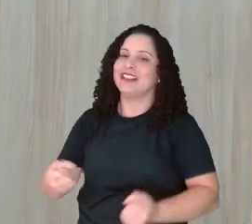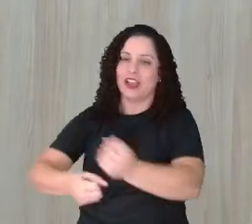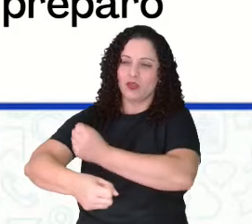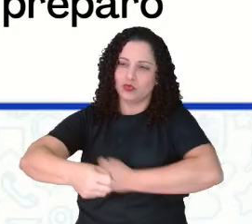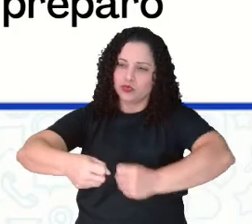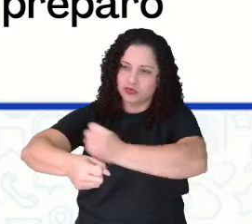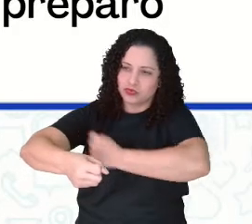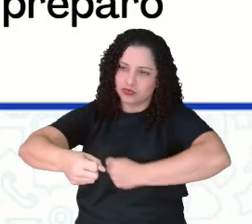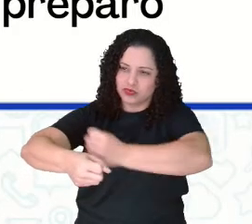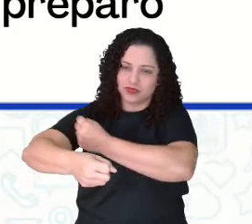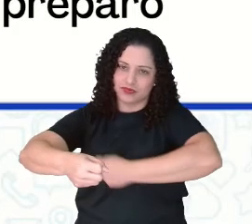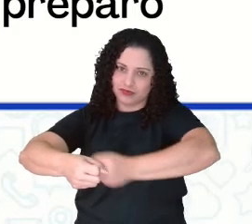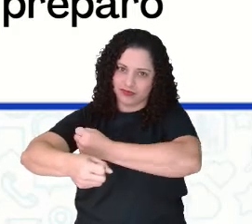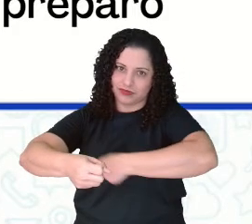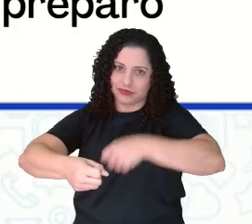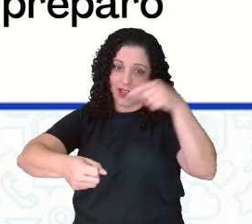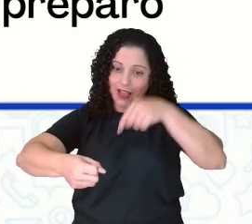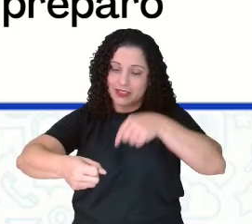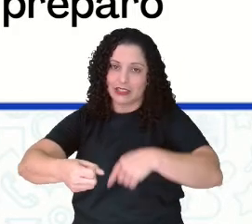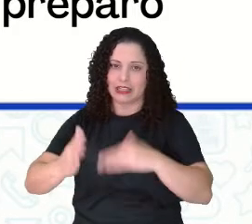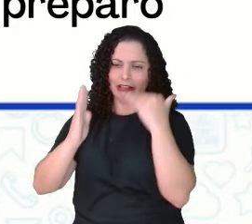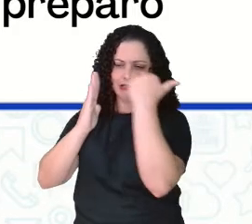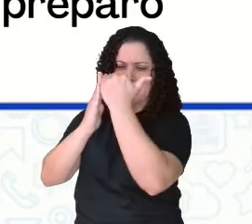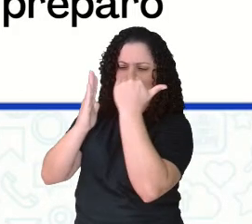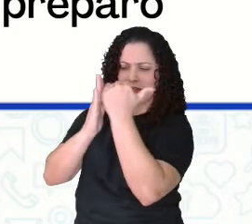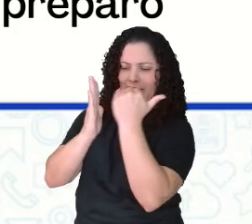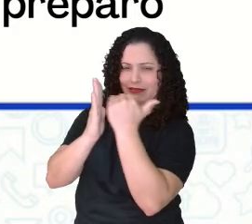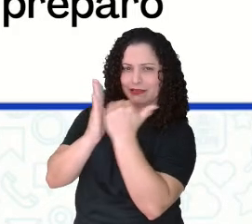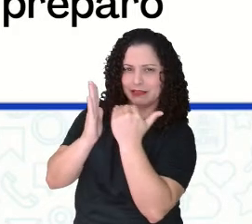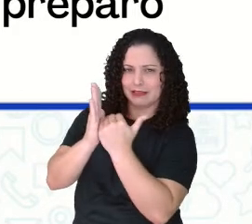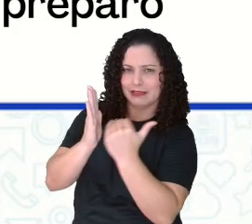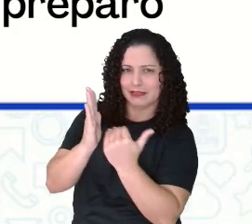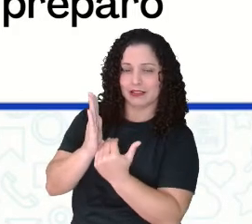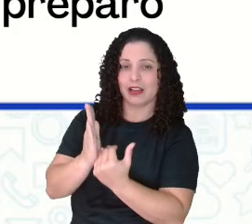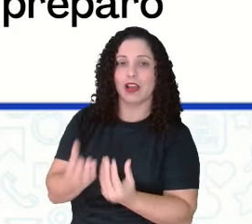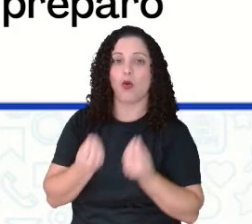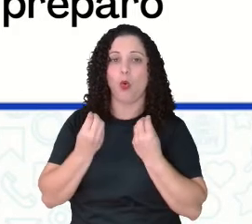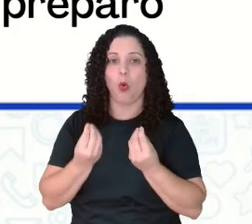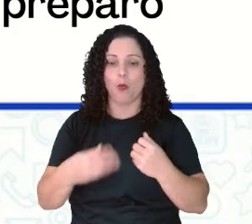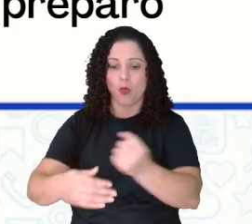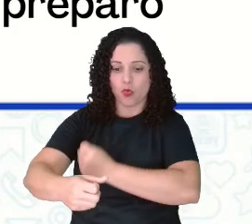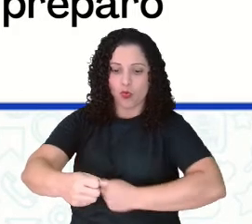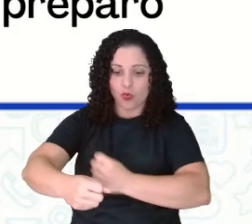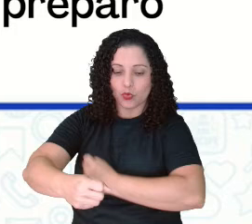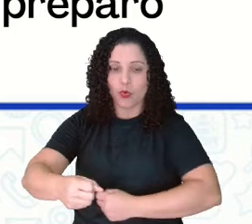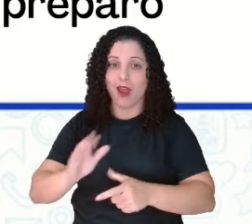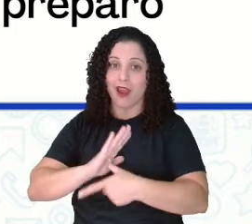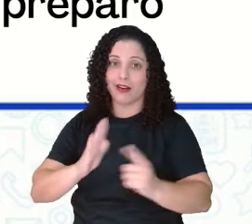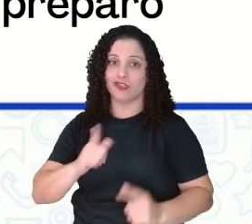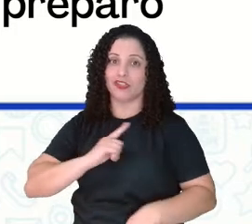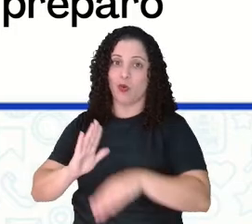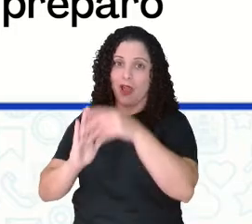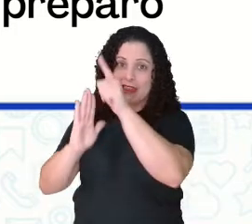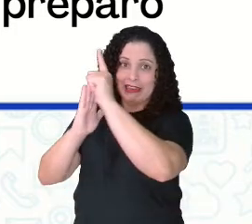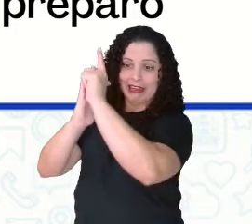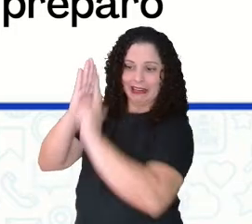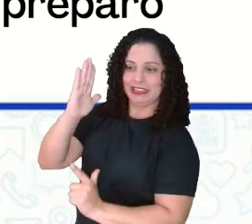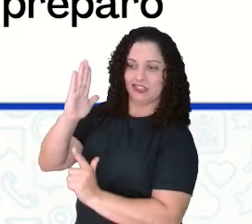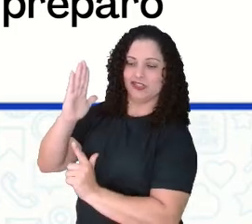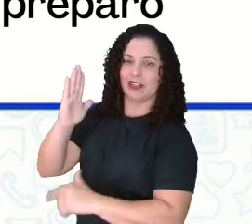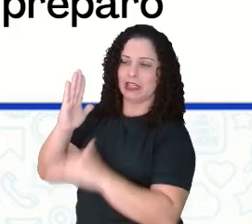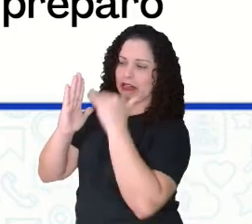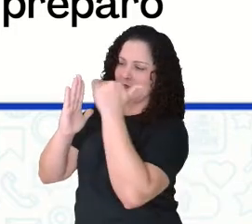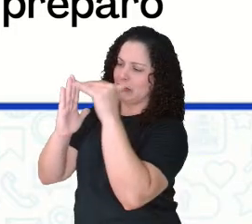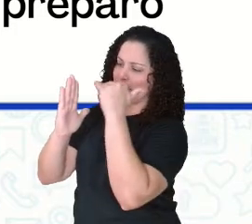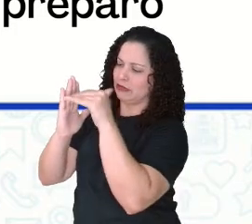bem direitinho para vocês, é que antes de a gente ver o modo de preparo, a gente tem uma lista de ingredientes. E